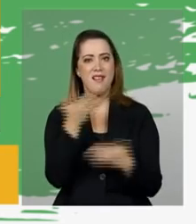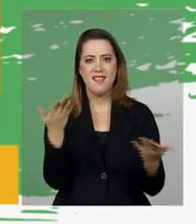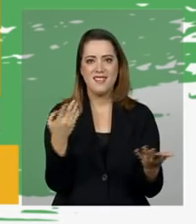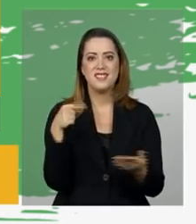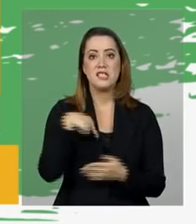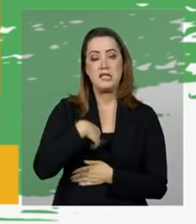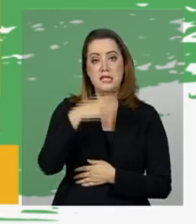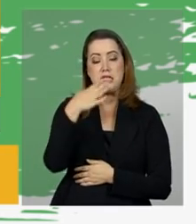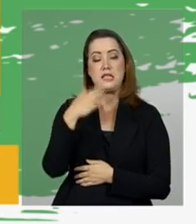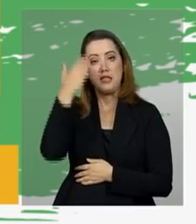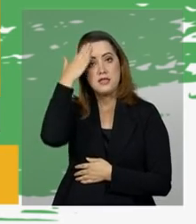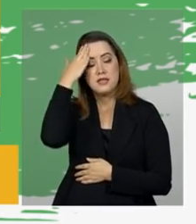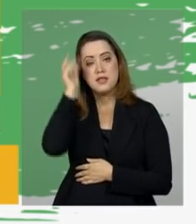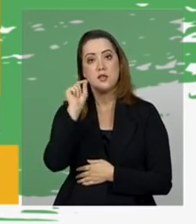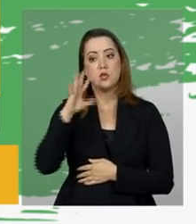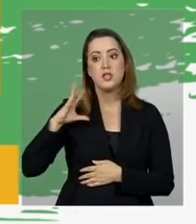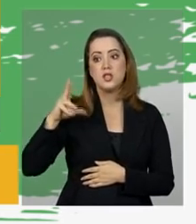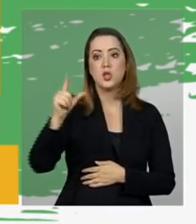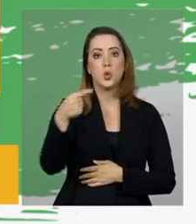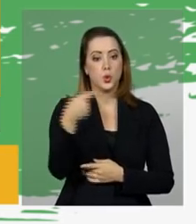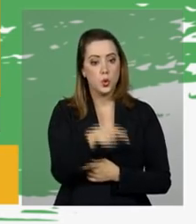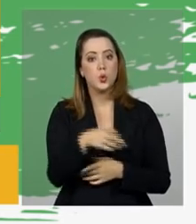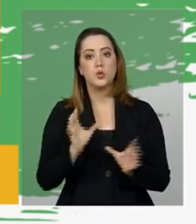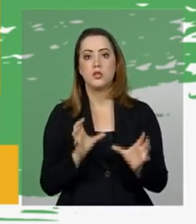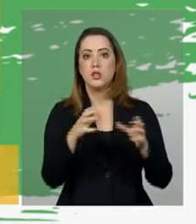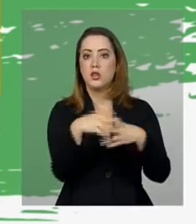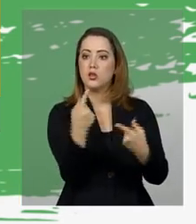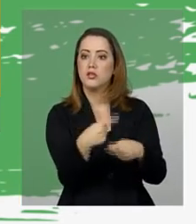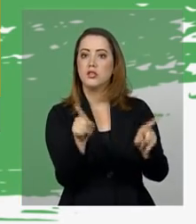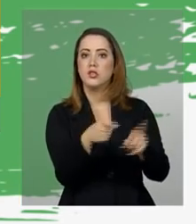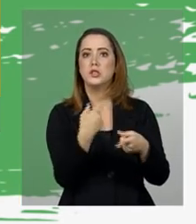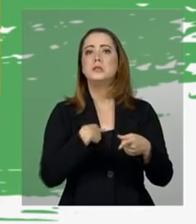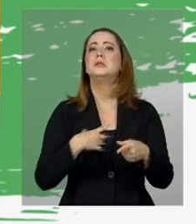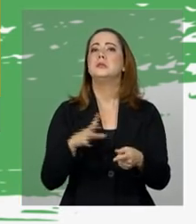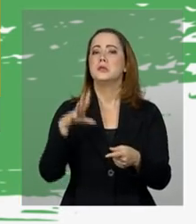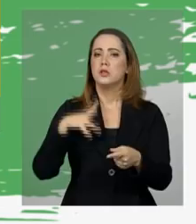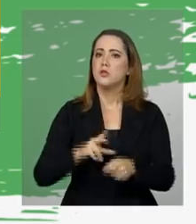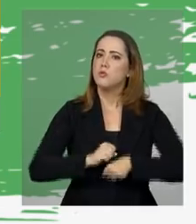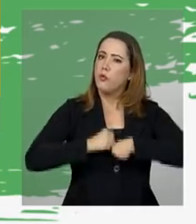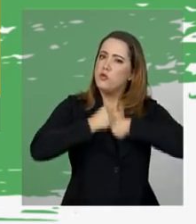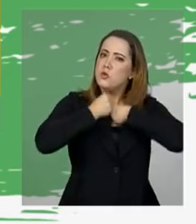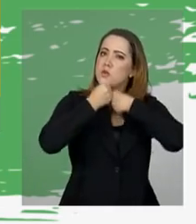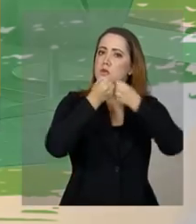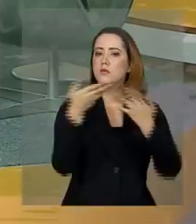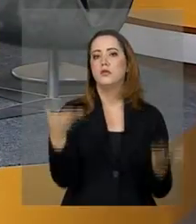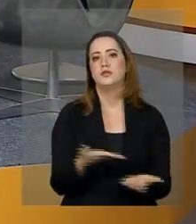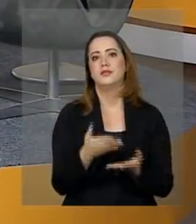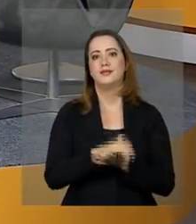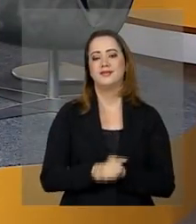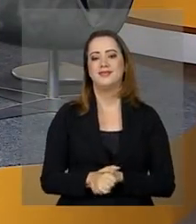sei que todos que estão aqui tocando aqui, o pessoal da banda, todos estão dando o sangue, estão fazendo o seu máximo para estar aqui.